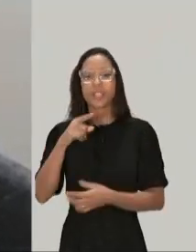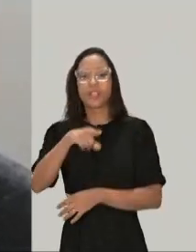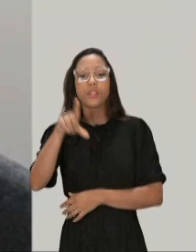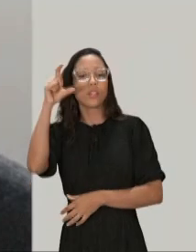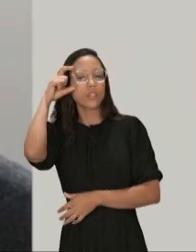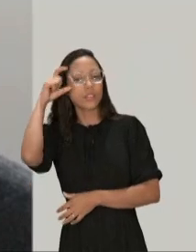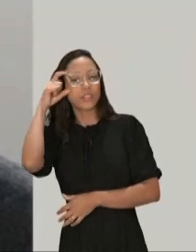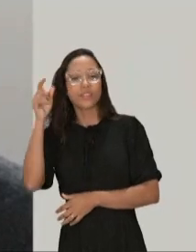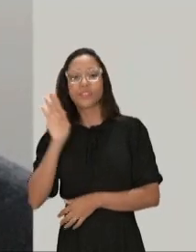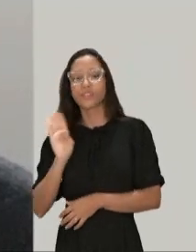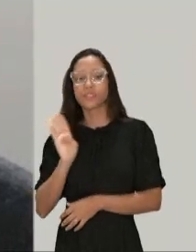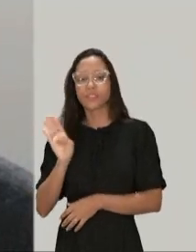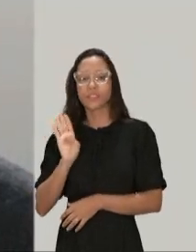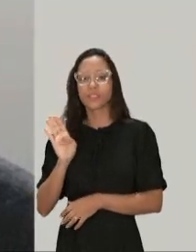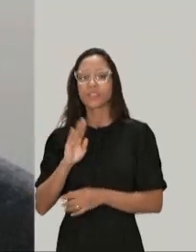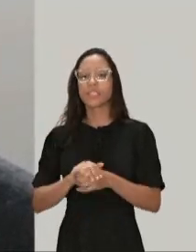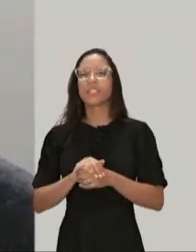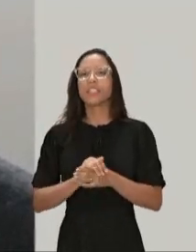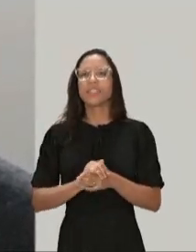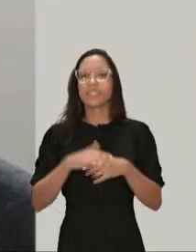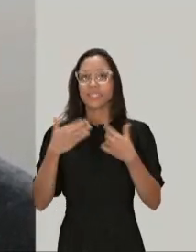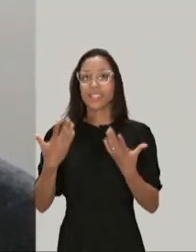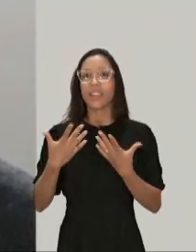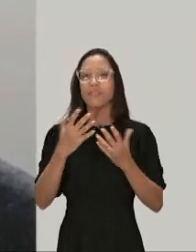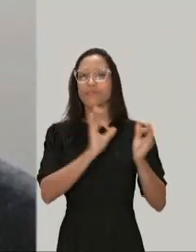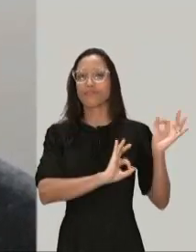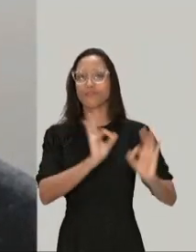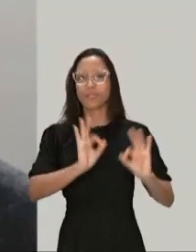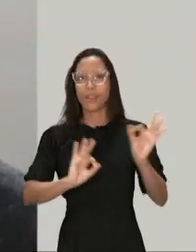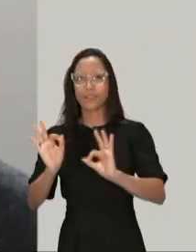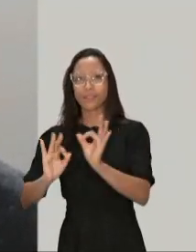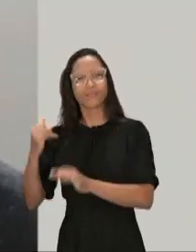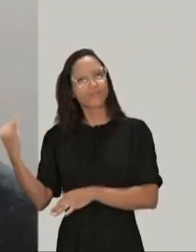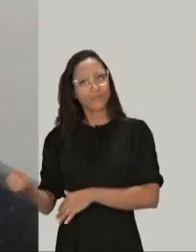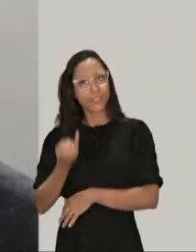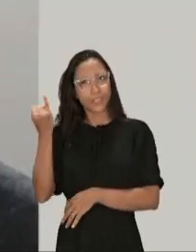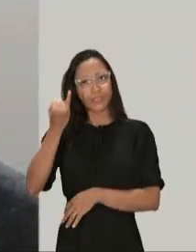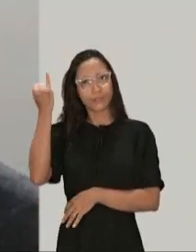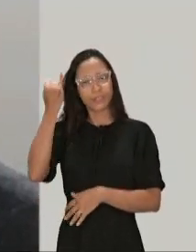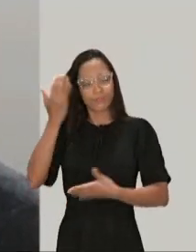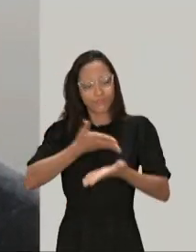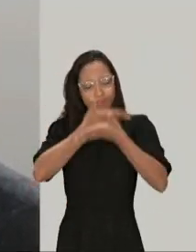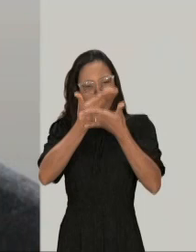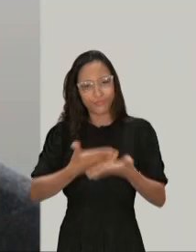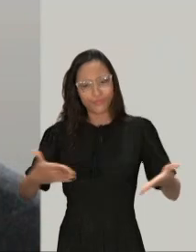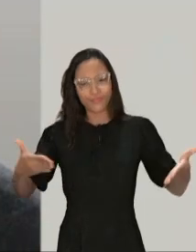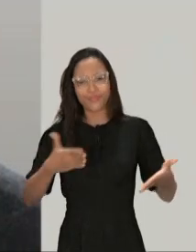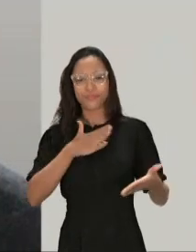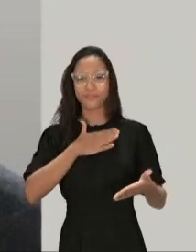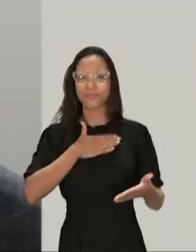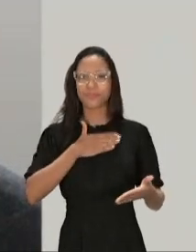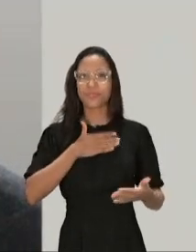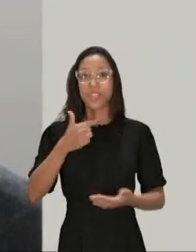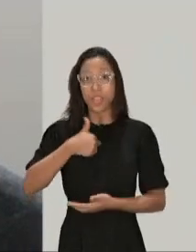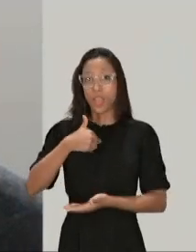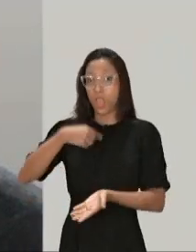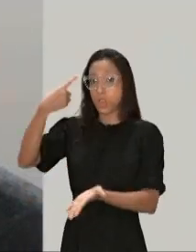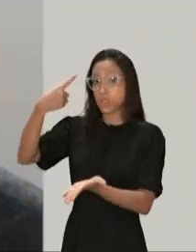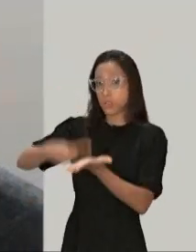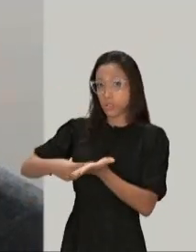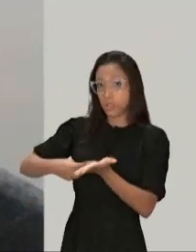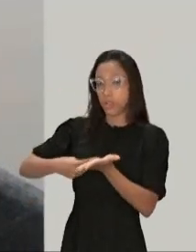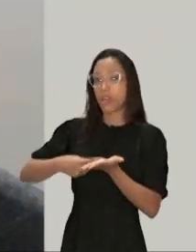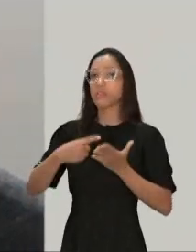Eduardo Botelho, que homologaram esta importante homenagem que me foi concedida. Me comprometo desde já a